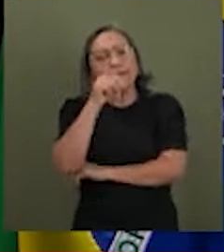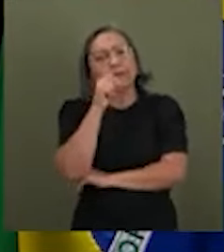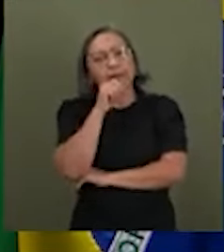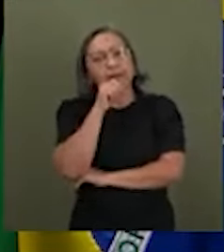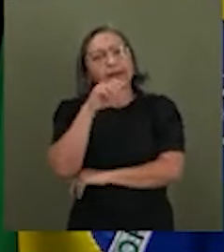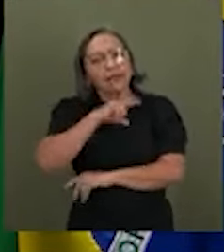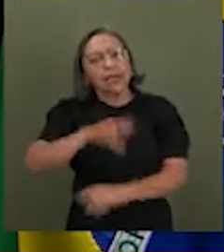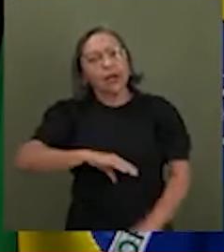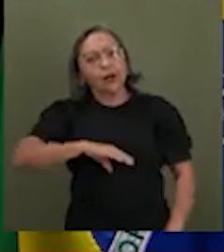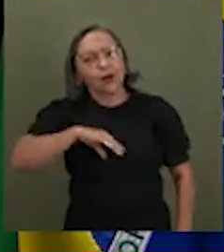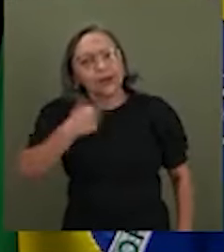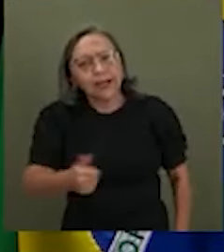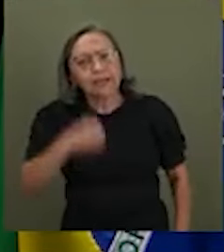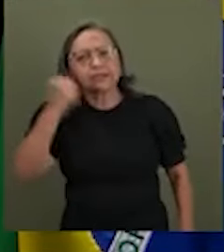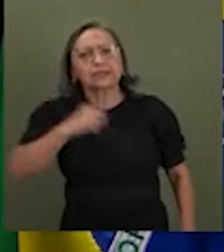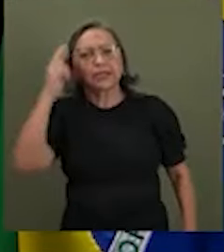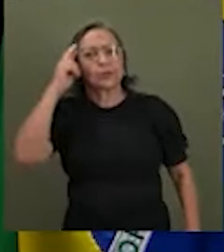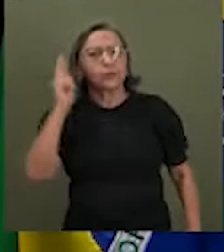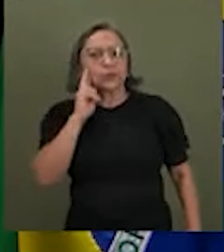Tenha coragem, senador!